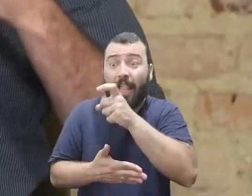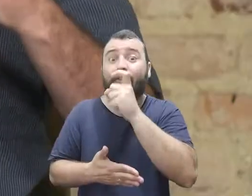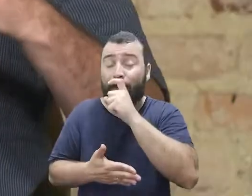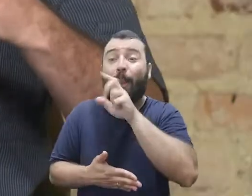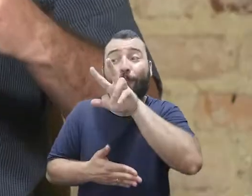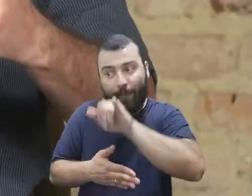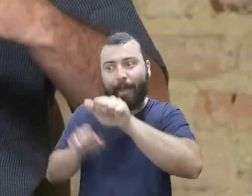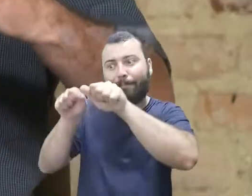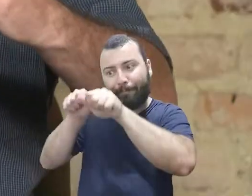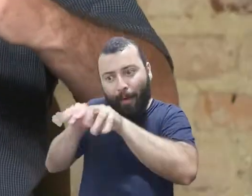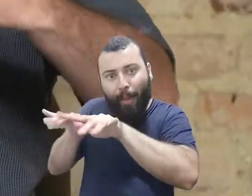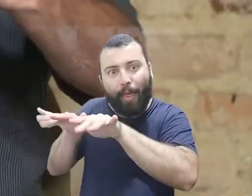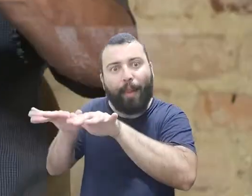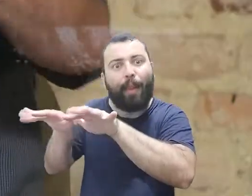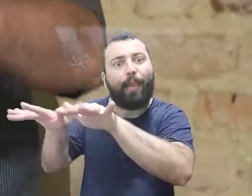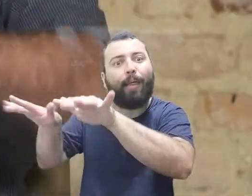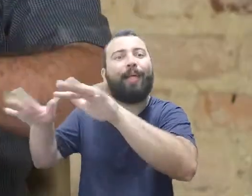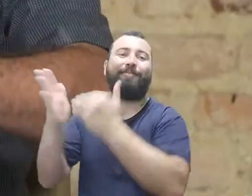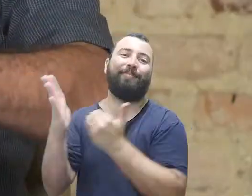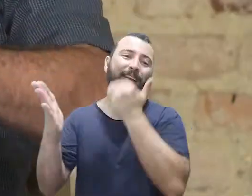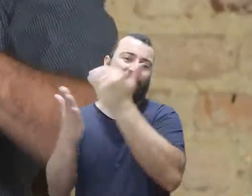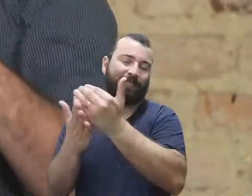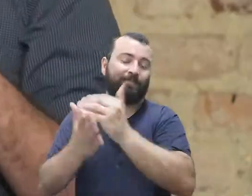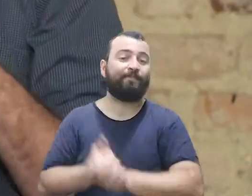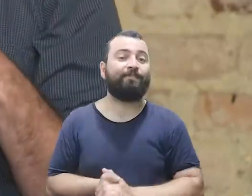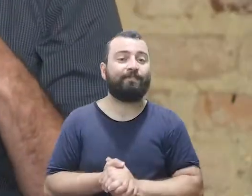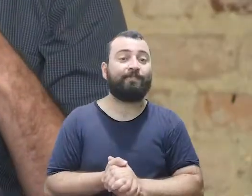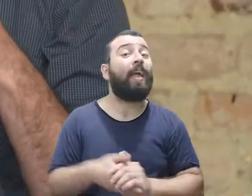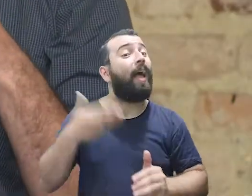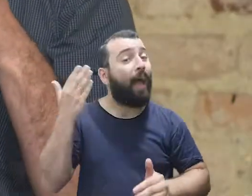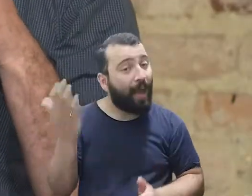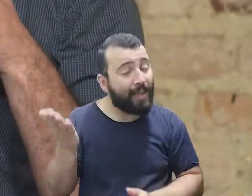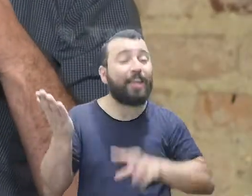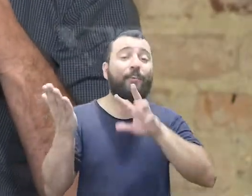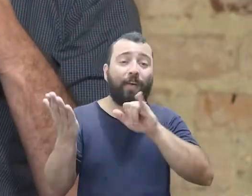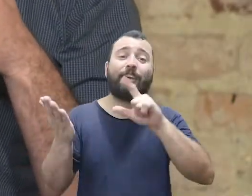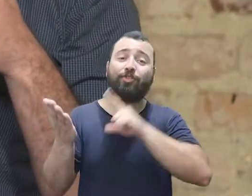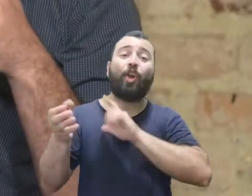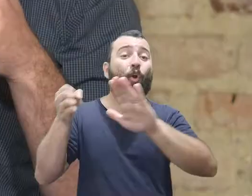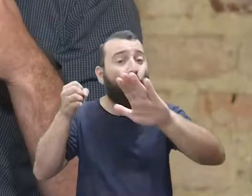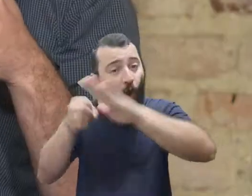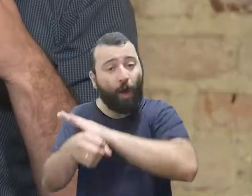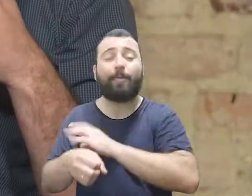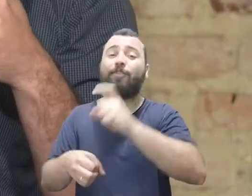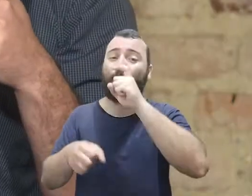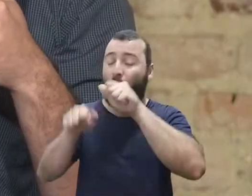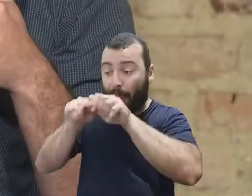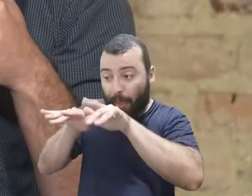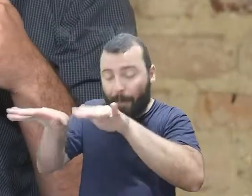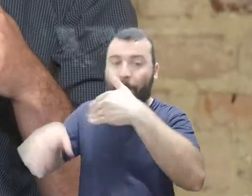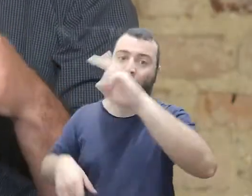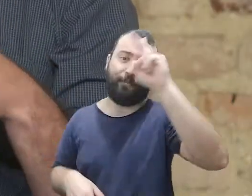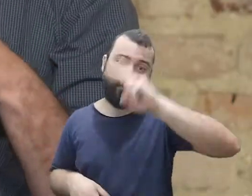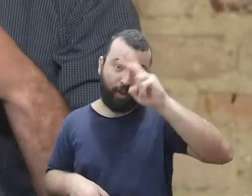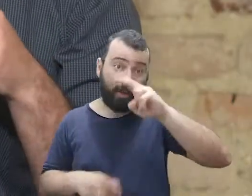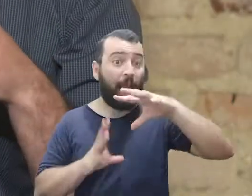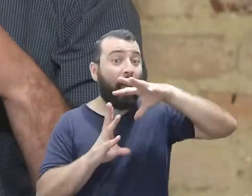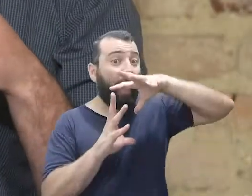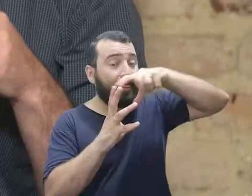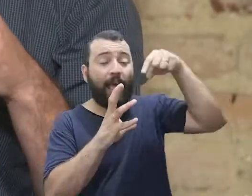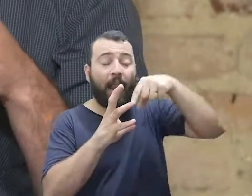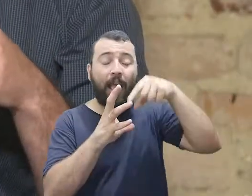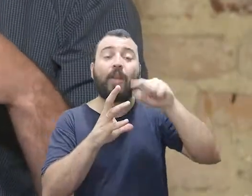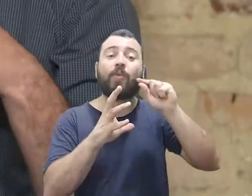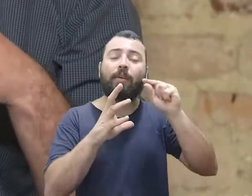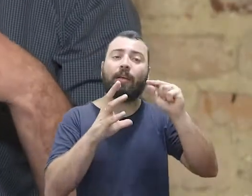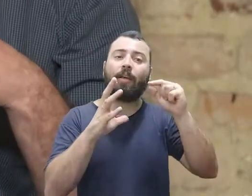gelo vai avançar a partir de um limite mais avançado. E aí eu vou ter um recobrimento de gelo mais expressivo. E a Terra